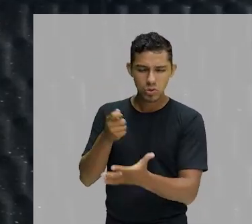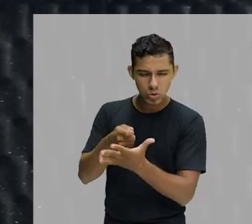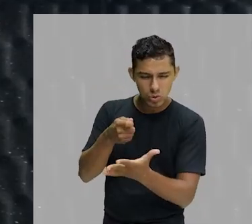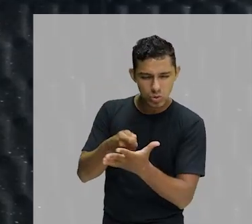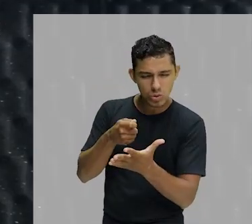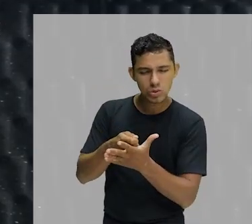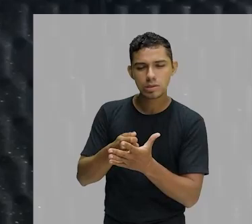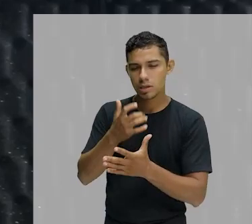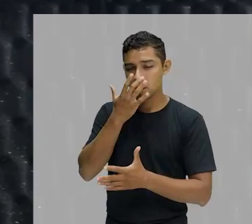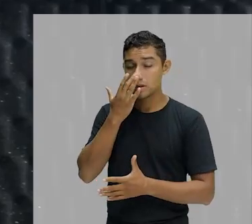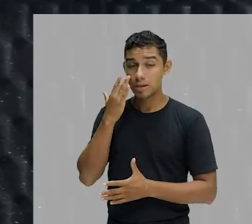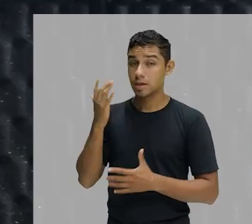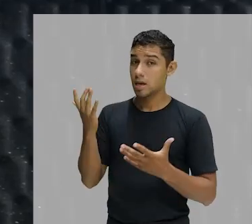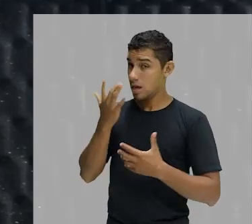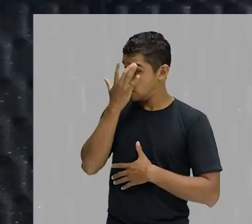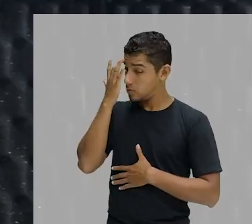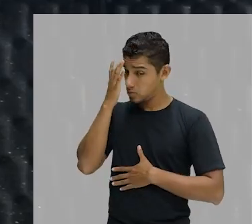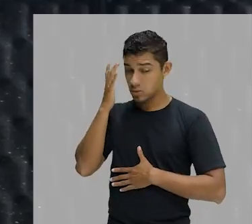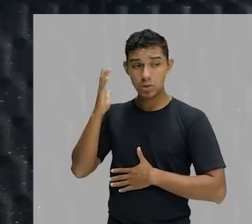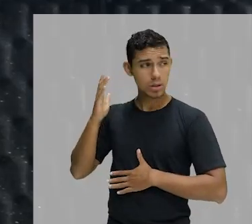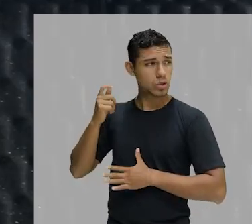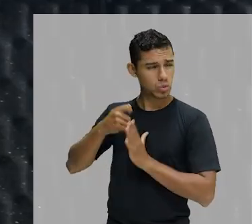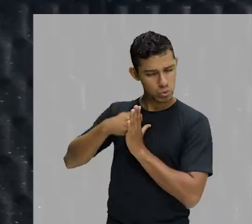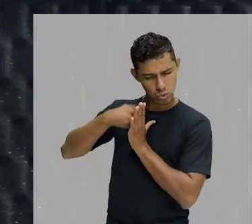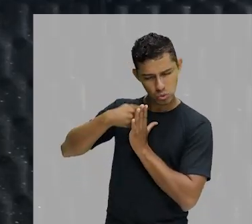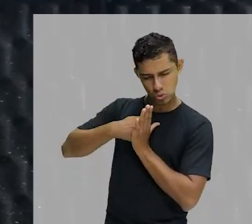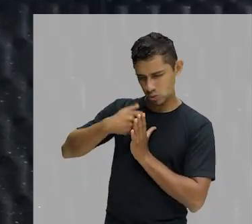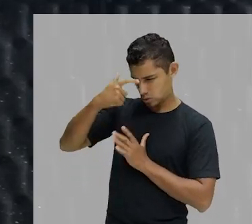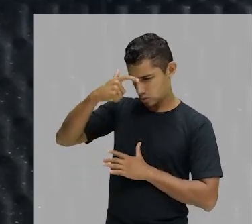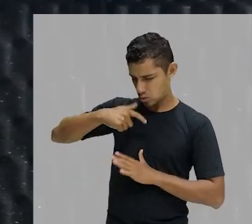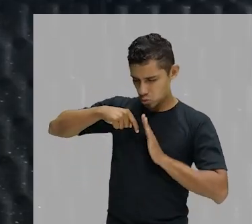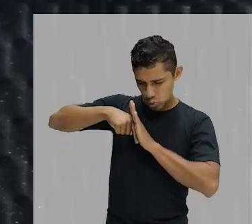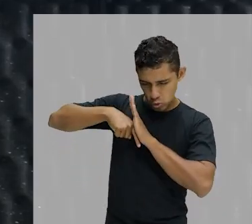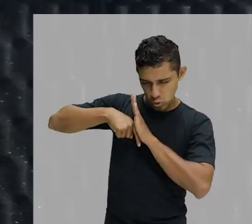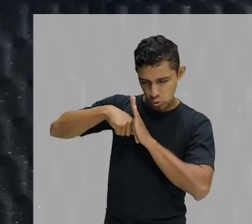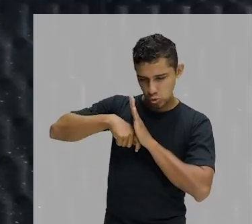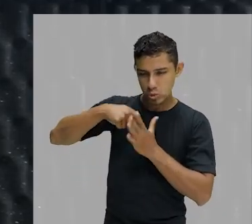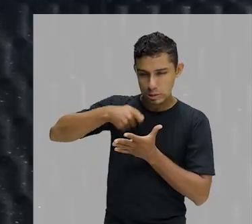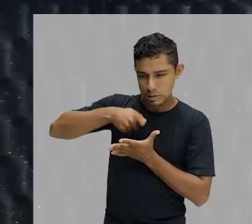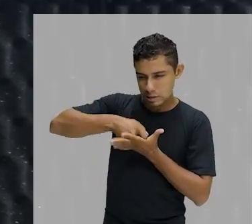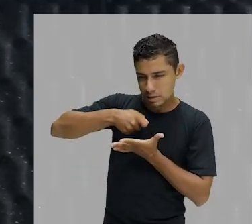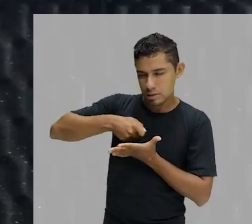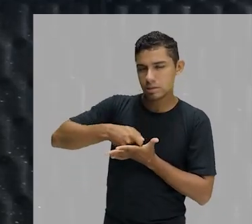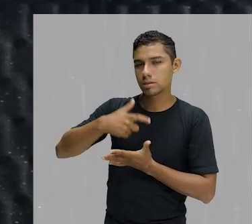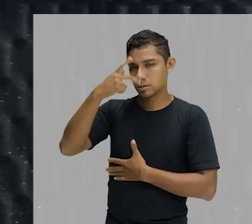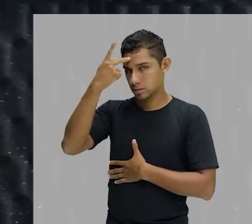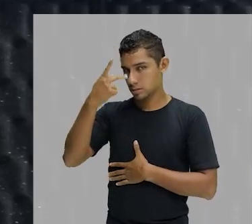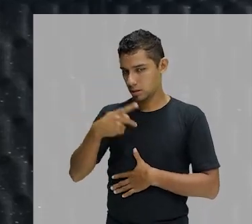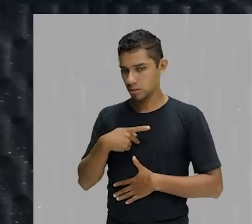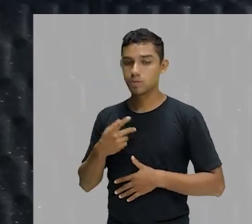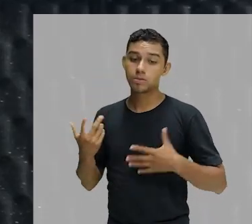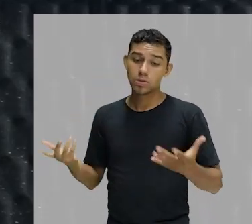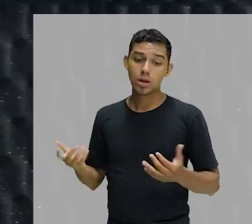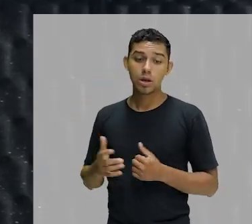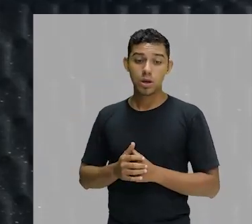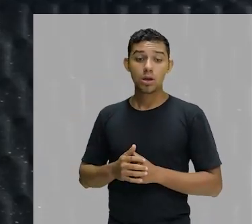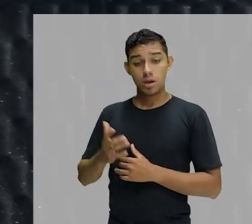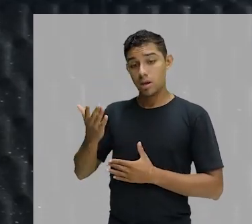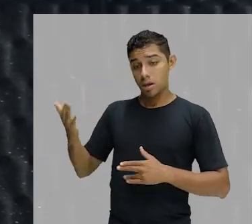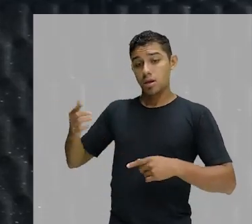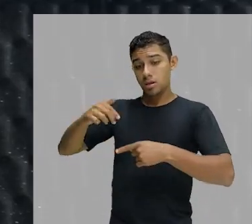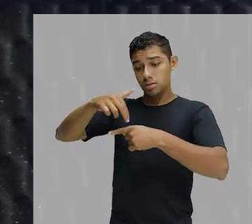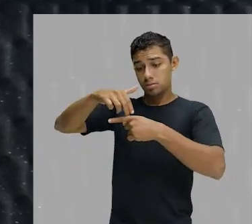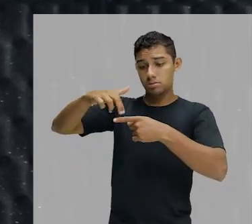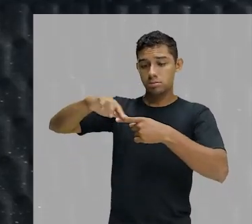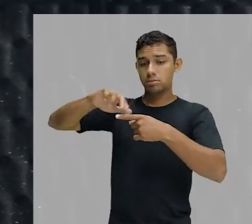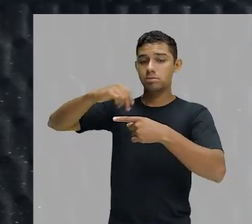cobrança, o atleta olímpico ele acaba se cobrando demais. Tá aqui, no aparelho que eu falei ainda há pouco, que é exclusivamente feminino, a trave. Ela